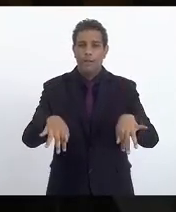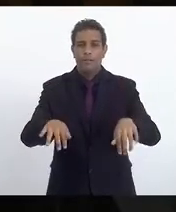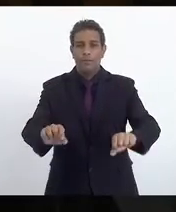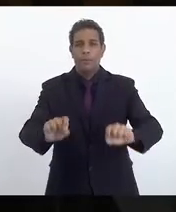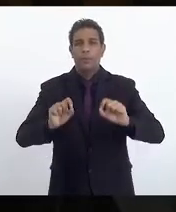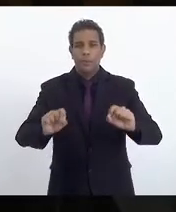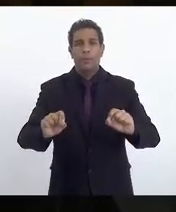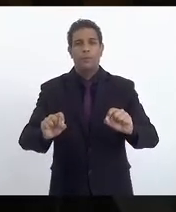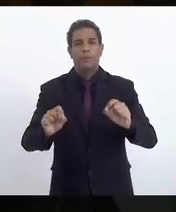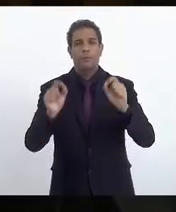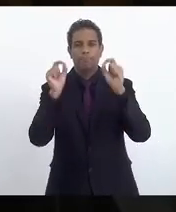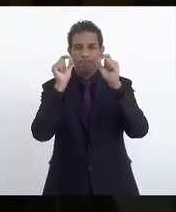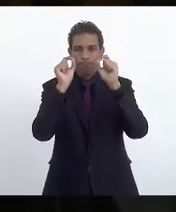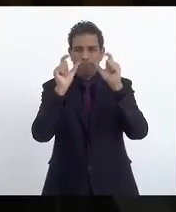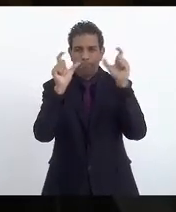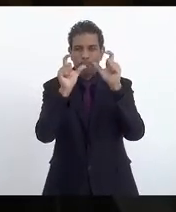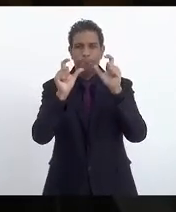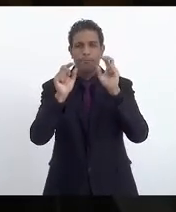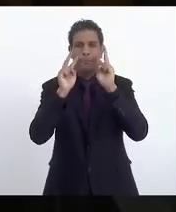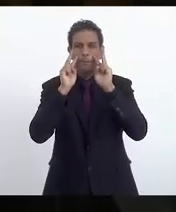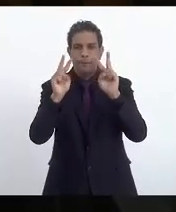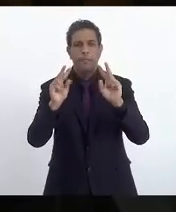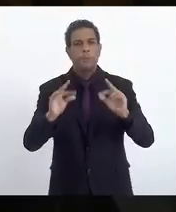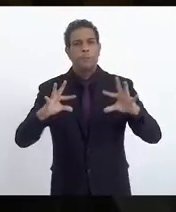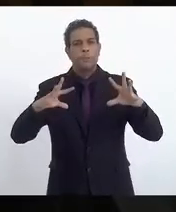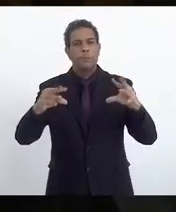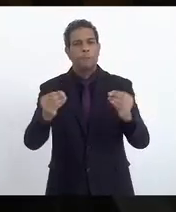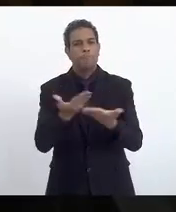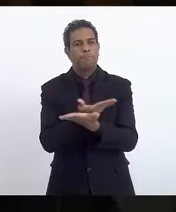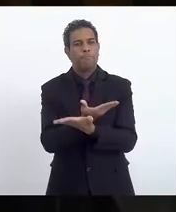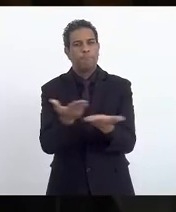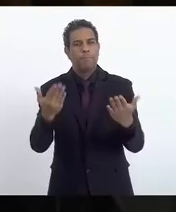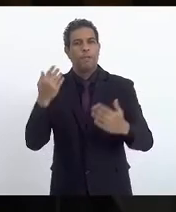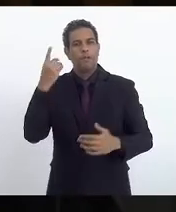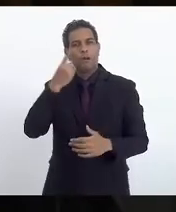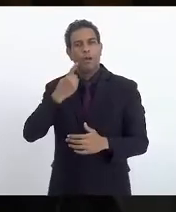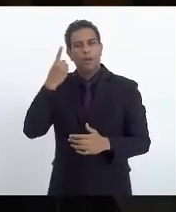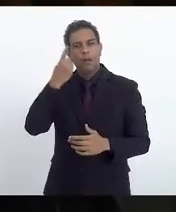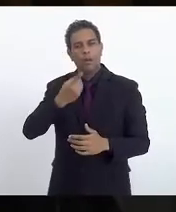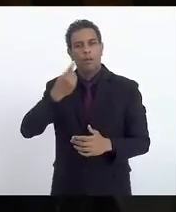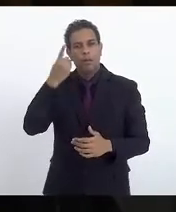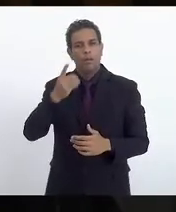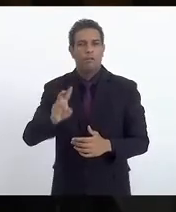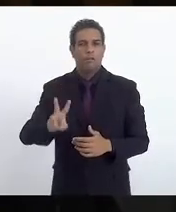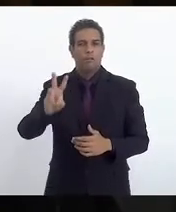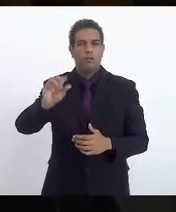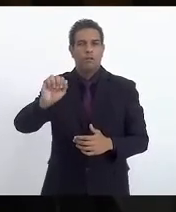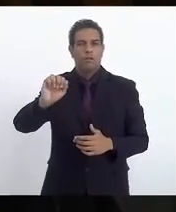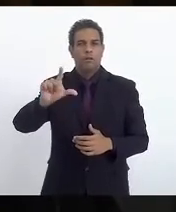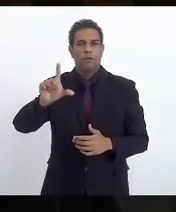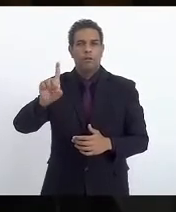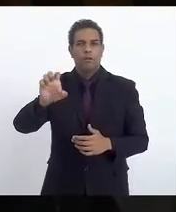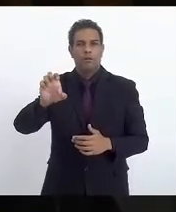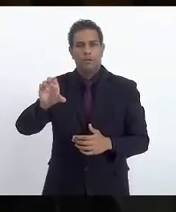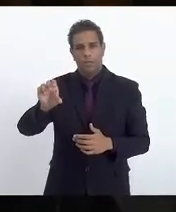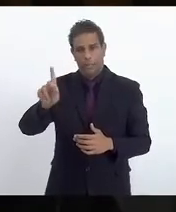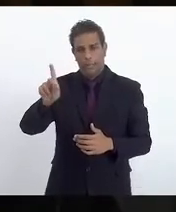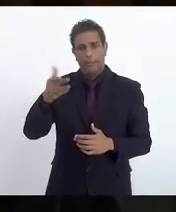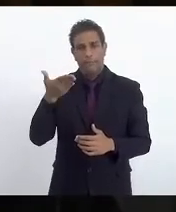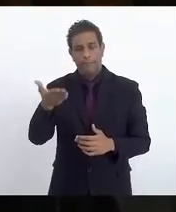que é um chamar atenção inclusive do deputado Valdete Carneiro